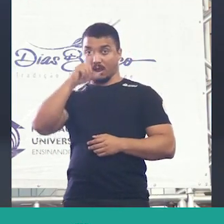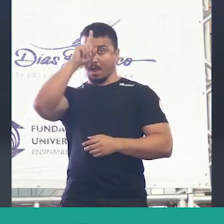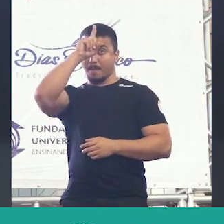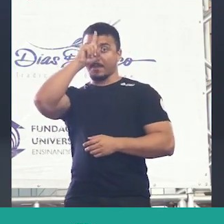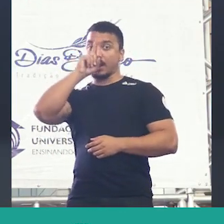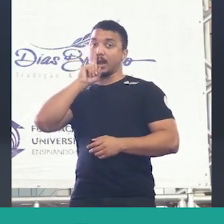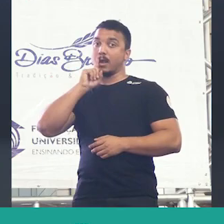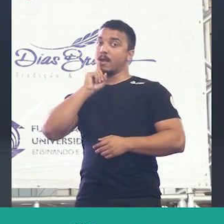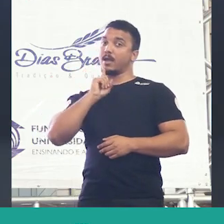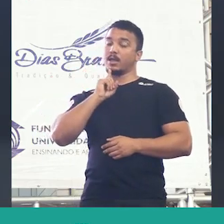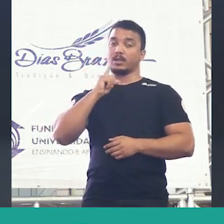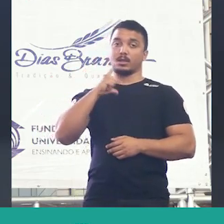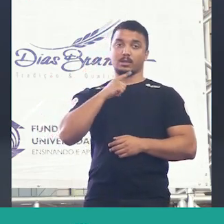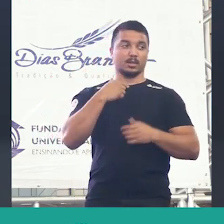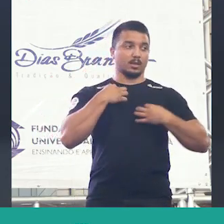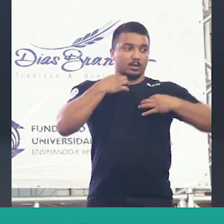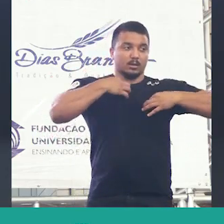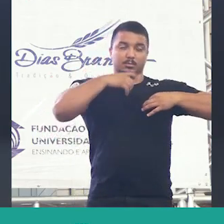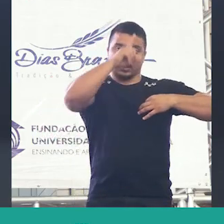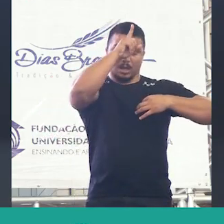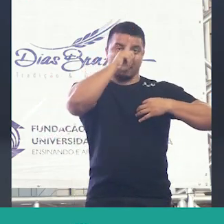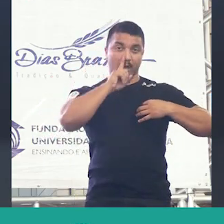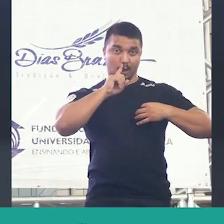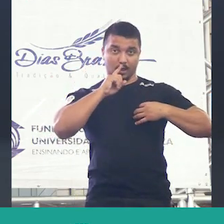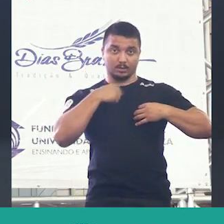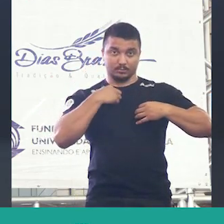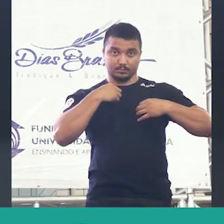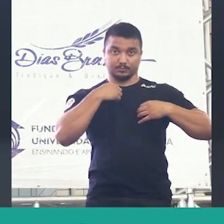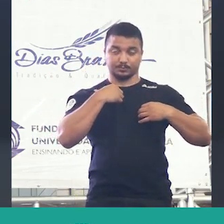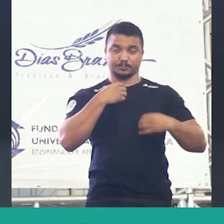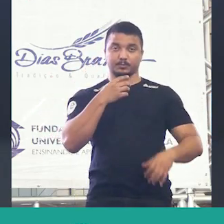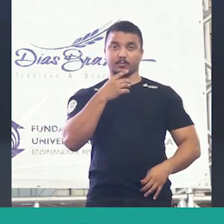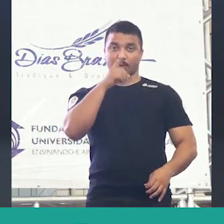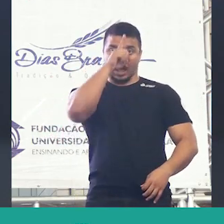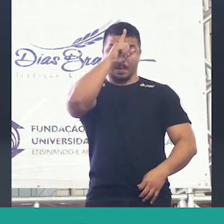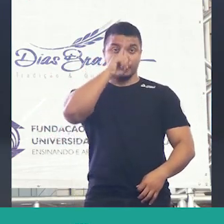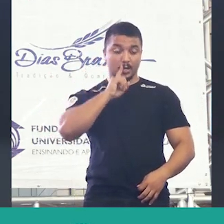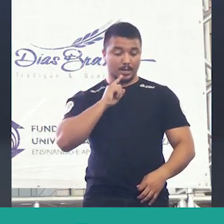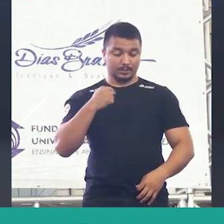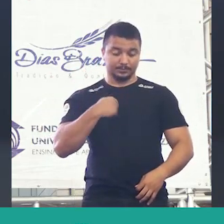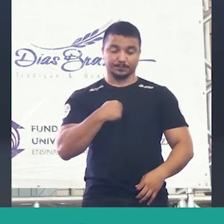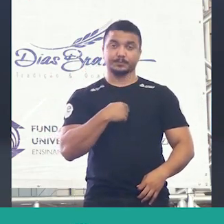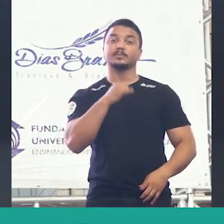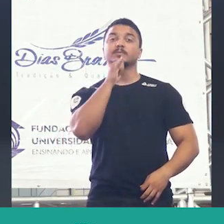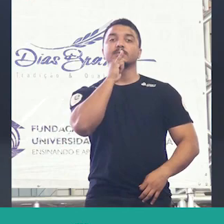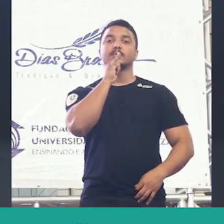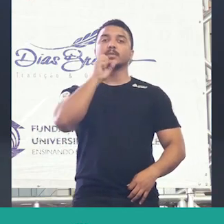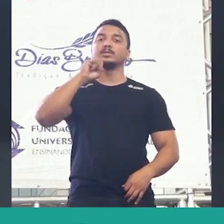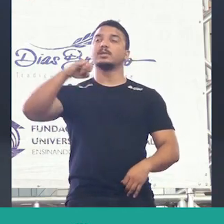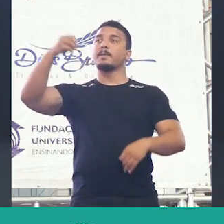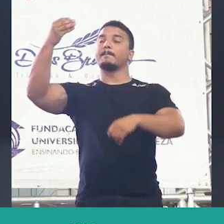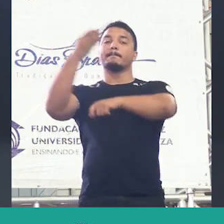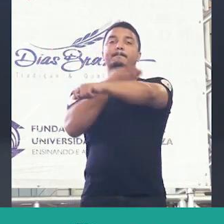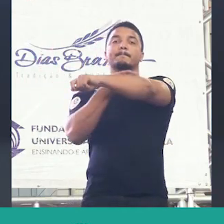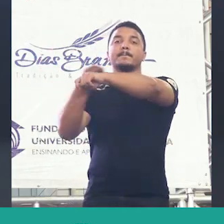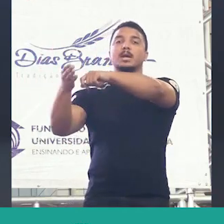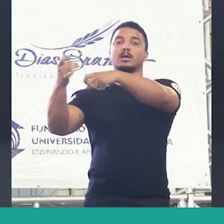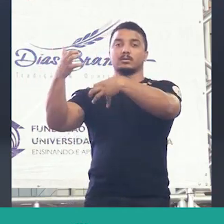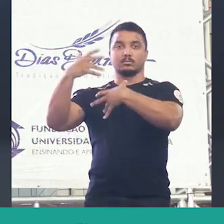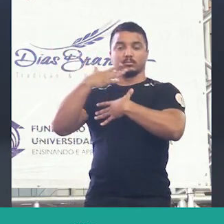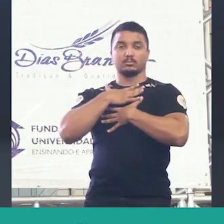auge. Luz amarela. Minha blusa é amarela. Minha blusa é amarela. Ok. Se eu incidir luz